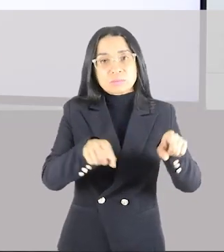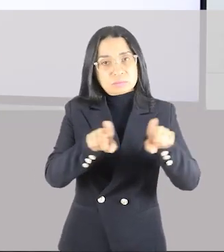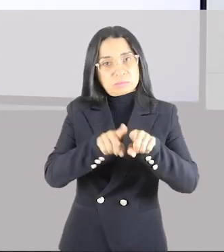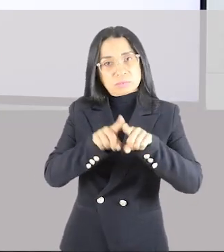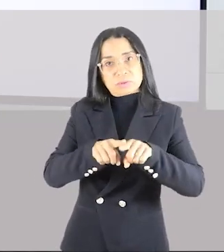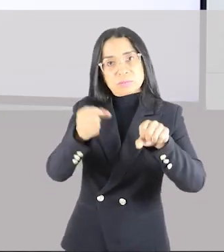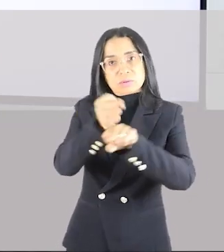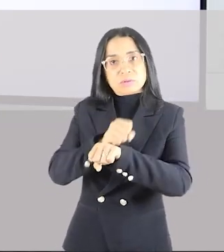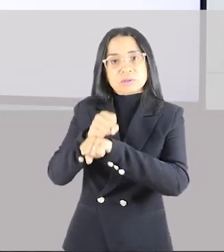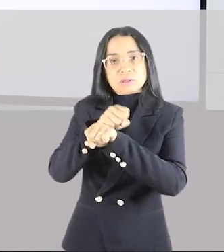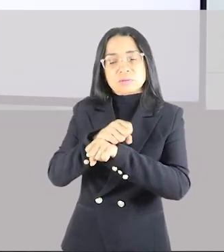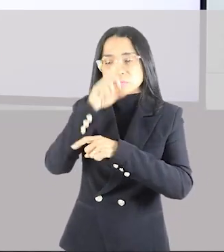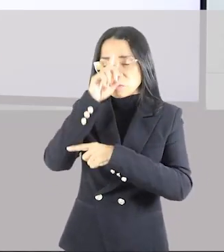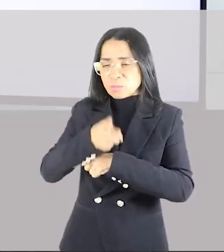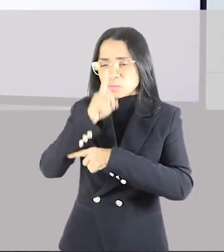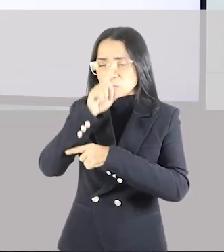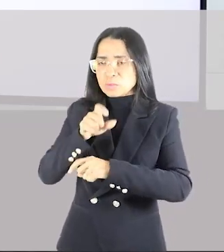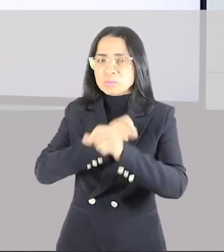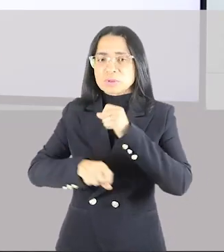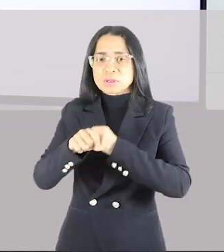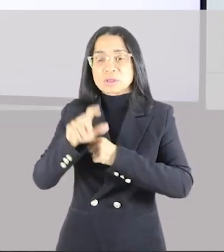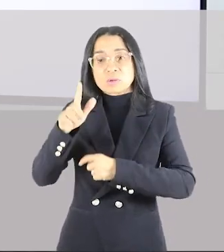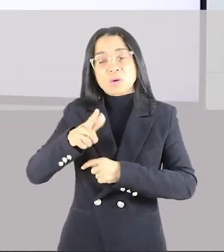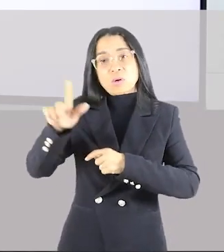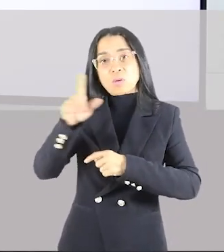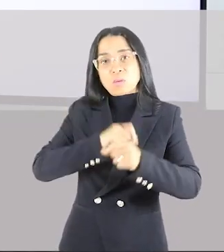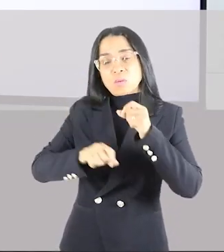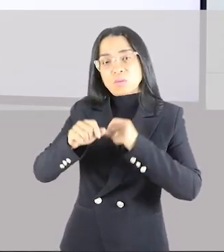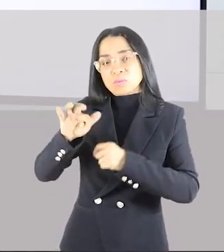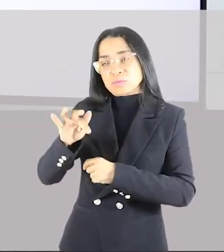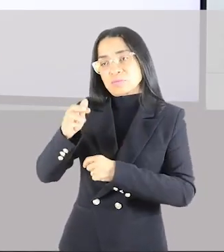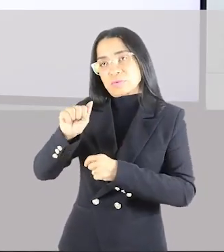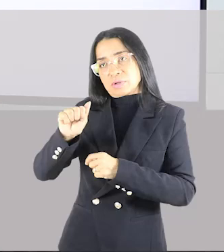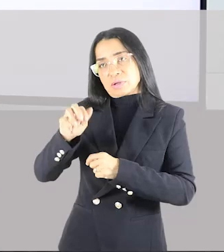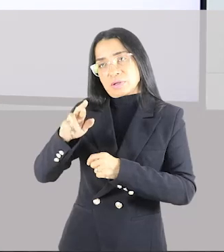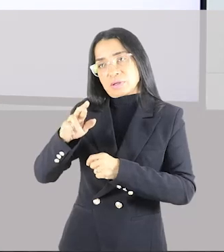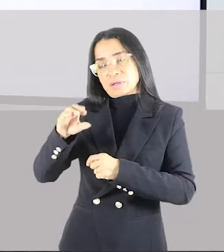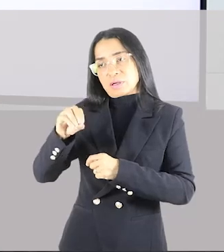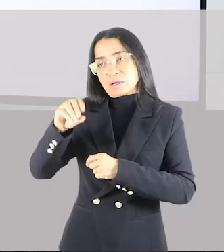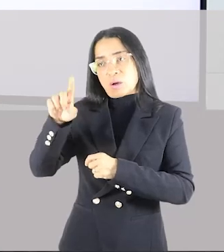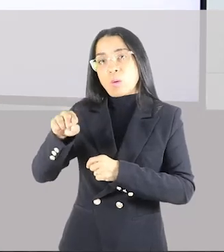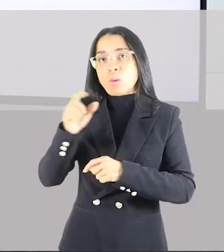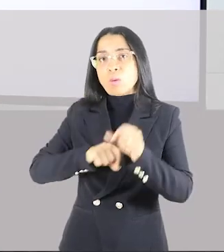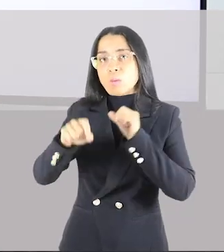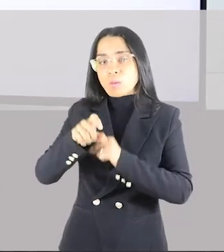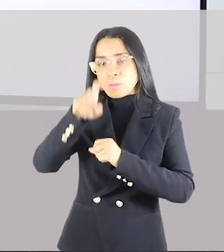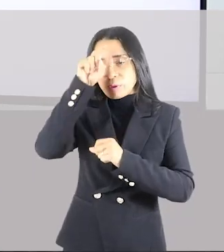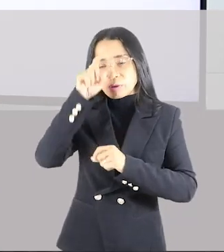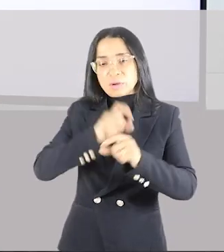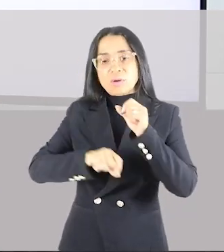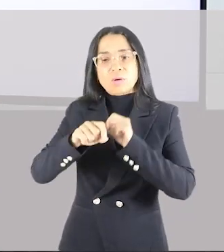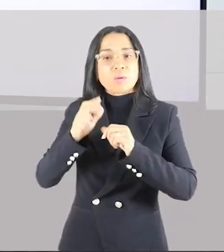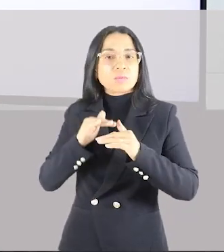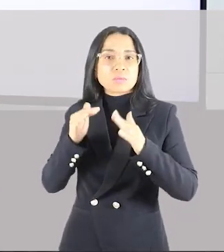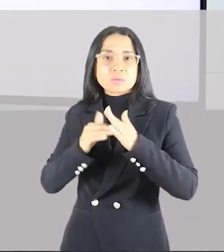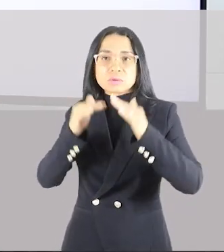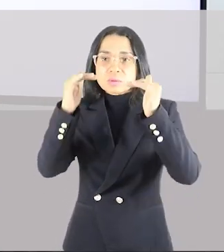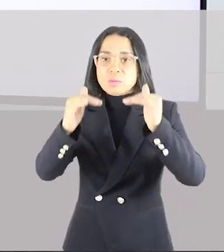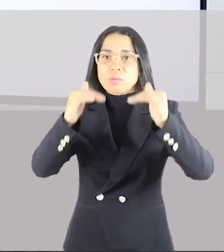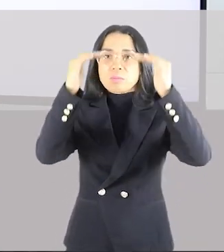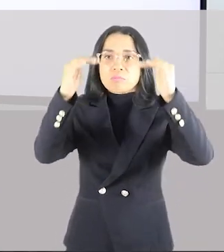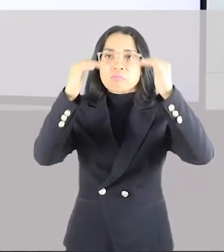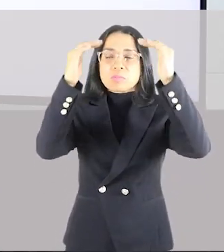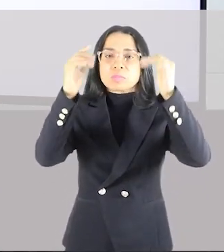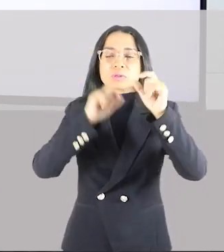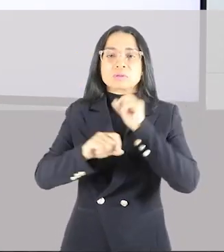faraó, pelos comerciantes, pelos sacerdotes, né, por todo o exército, pelos altos funcionários que estão acima deles.